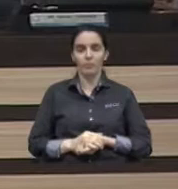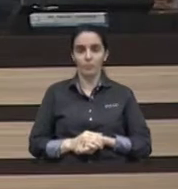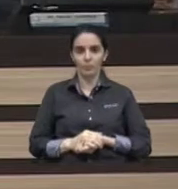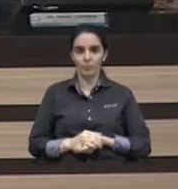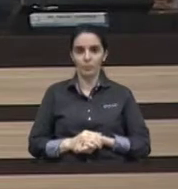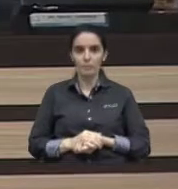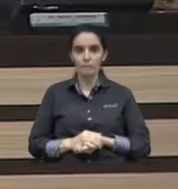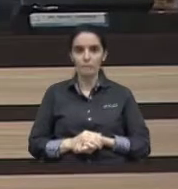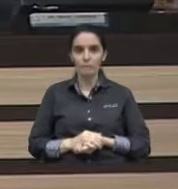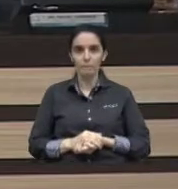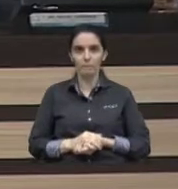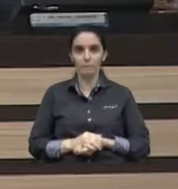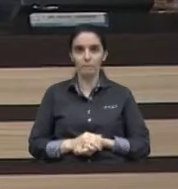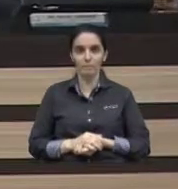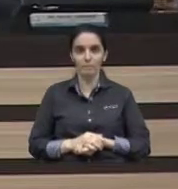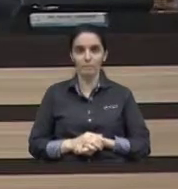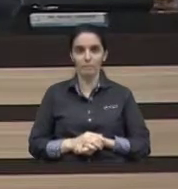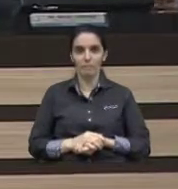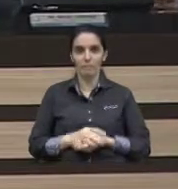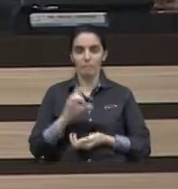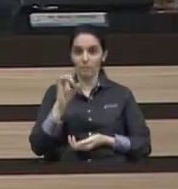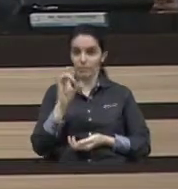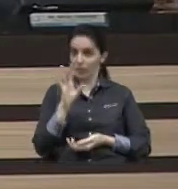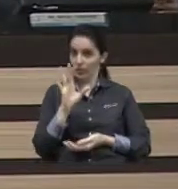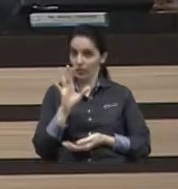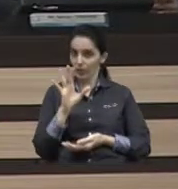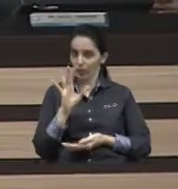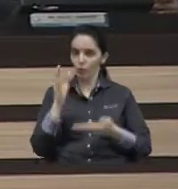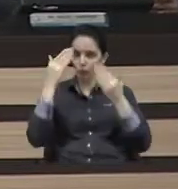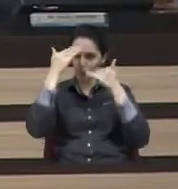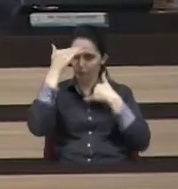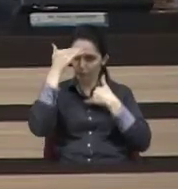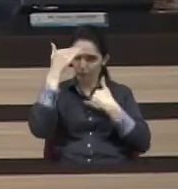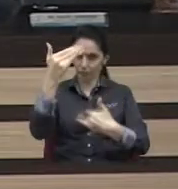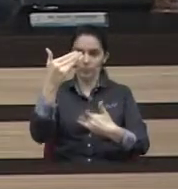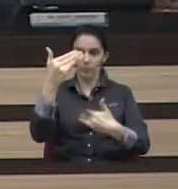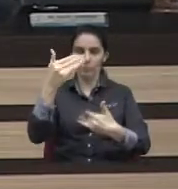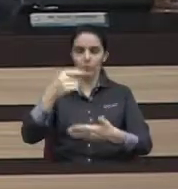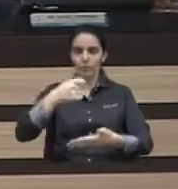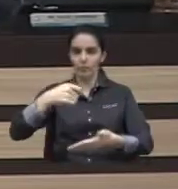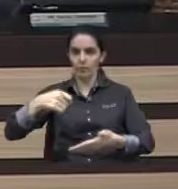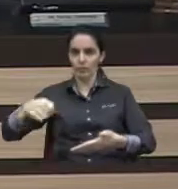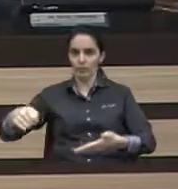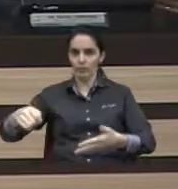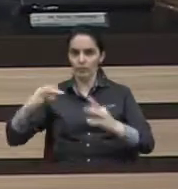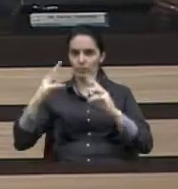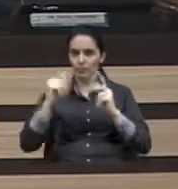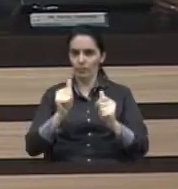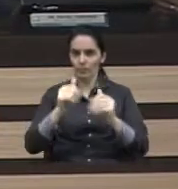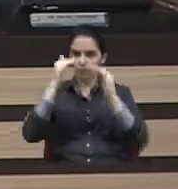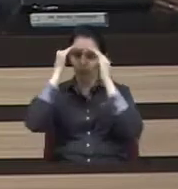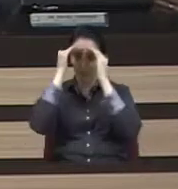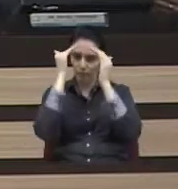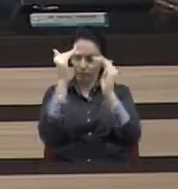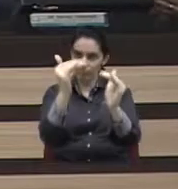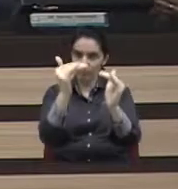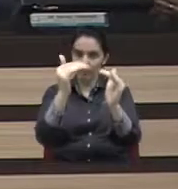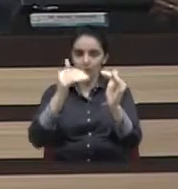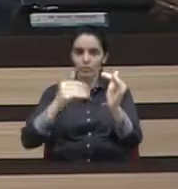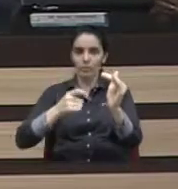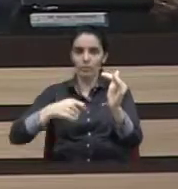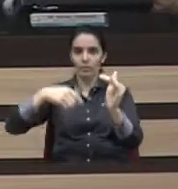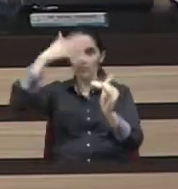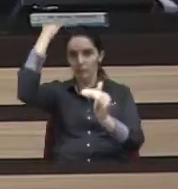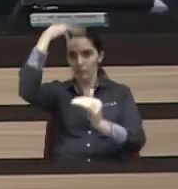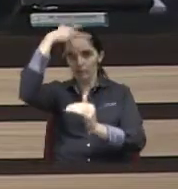ano. Sendo só para o momento, subscrevam-me com consideração e respeito. Atenciosamente, vereadora